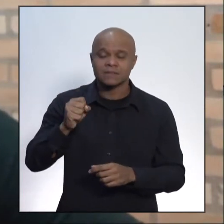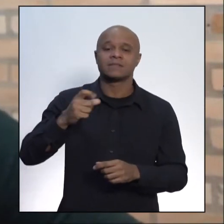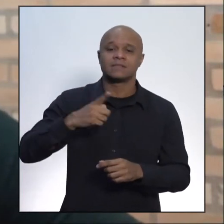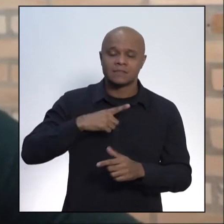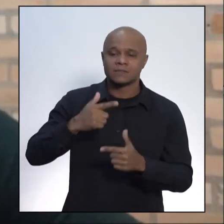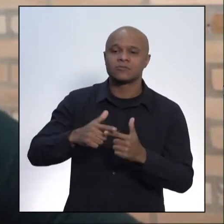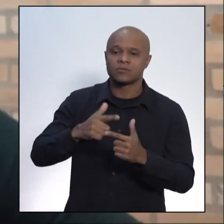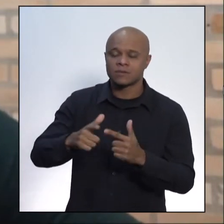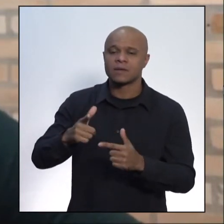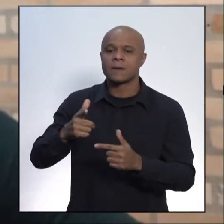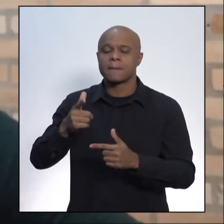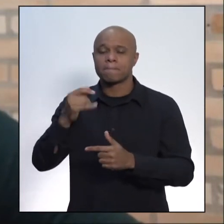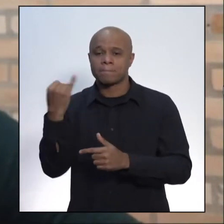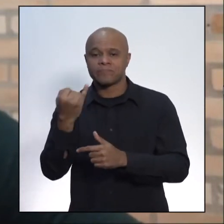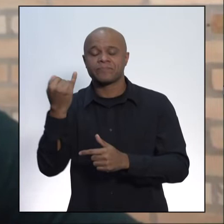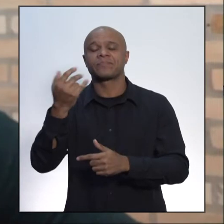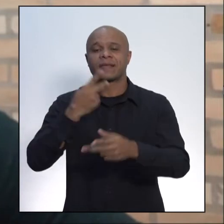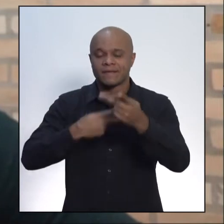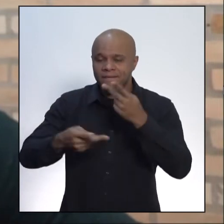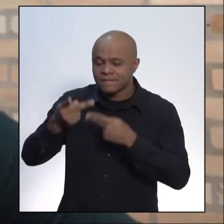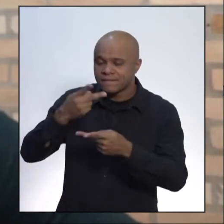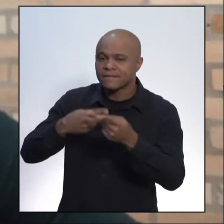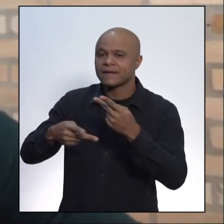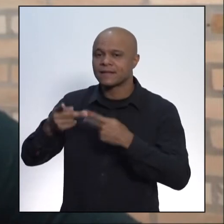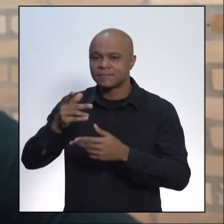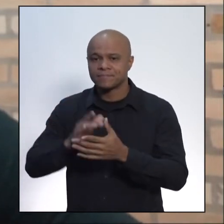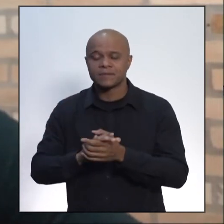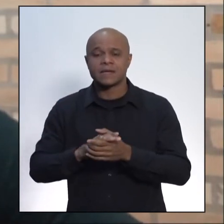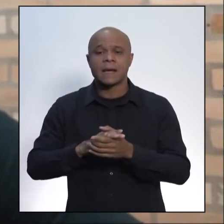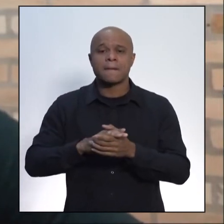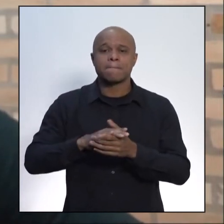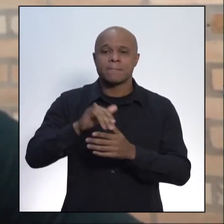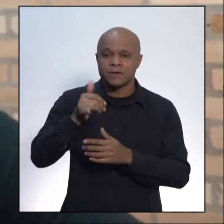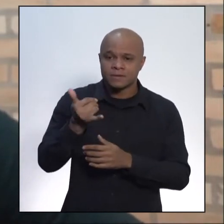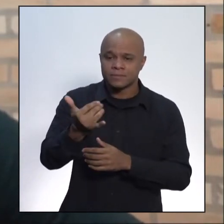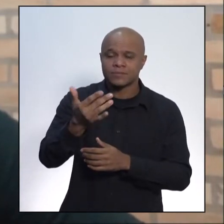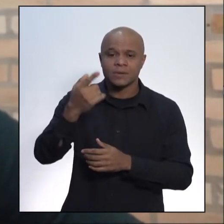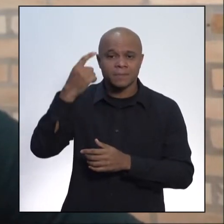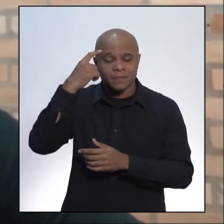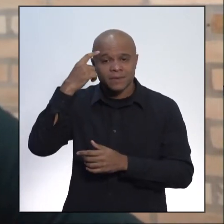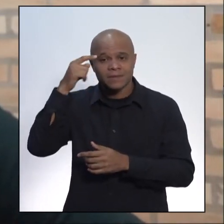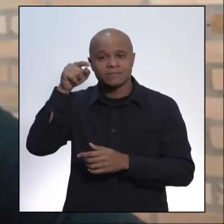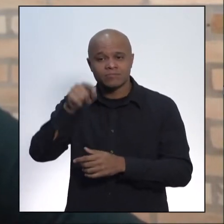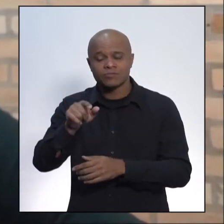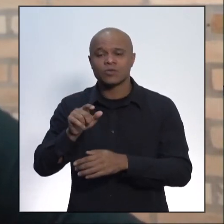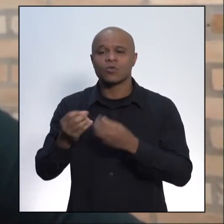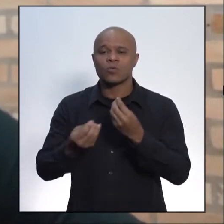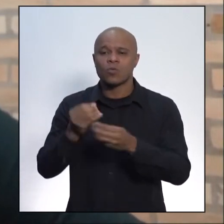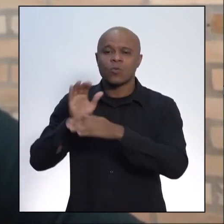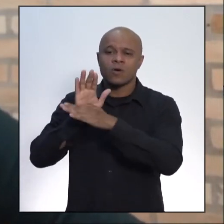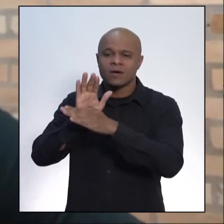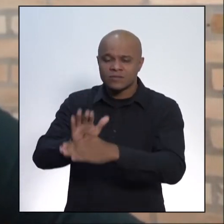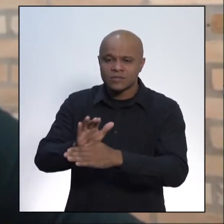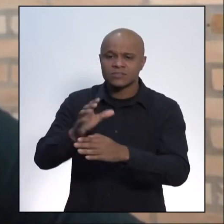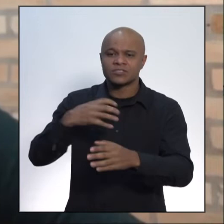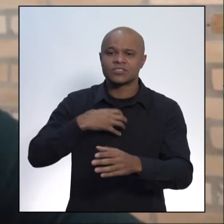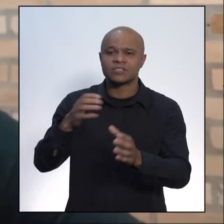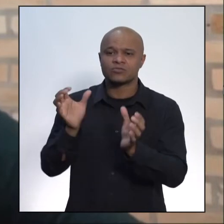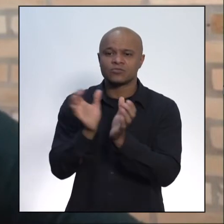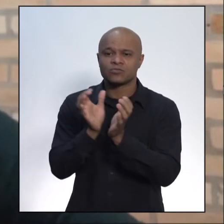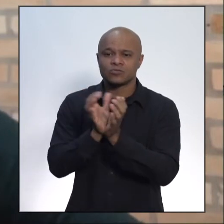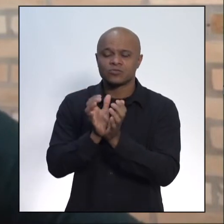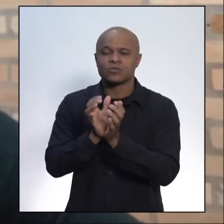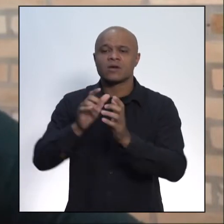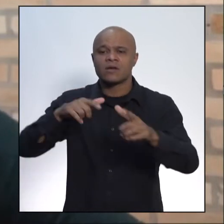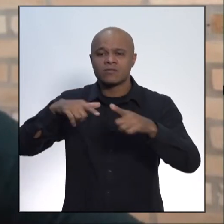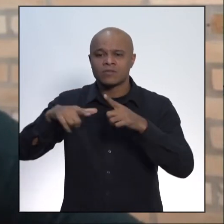com a gestão essas situações e que a gente aproveite para pensar em estratégias de intervenção de forma coletiva. Acho que esse é um trabalho